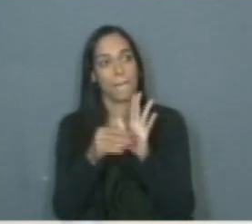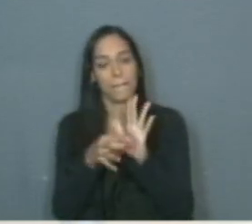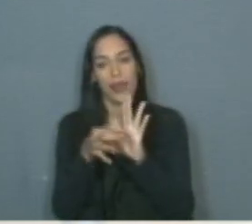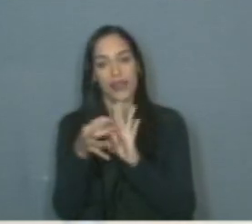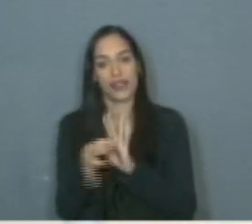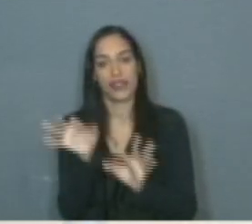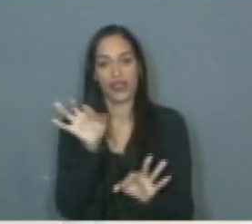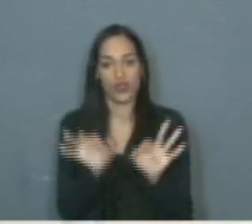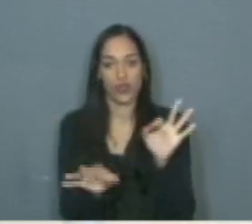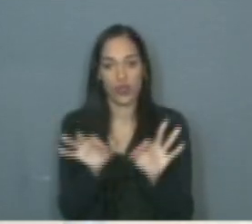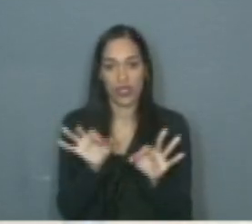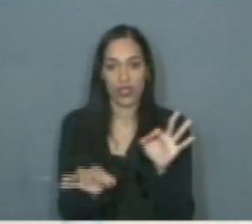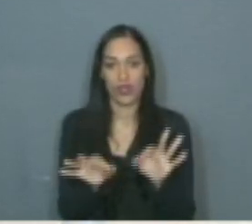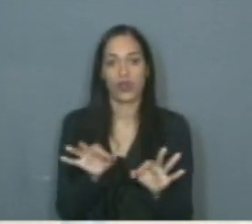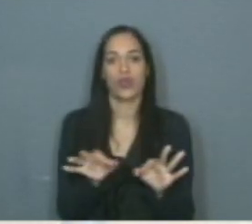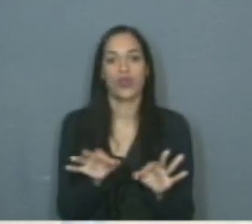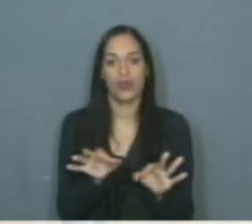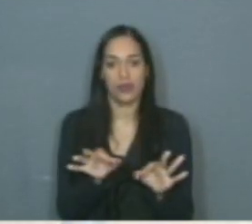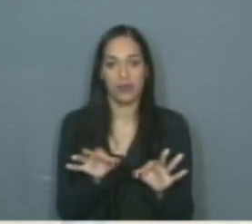de minha autoria